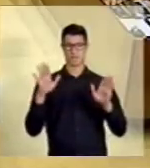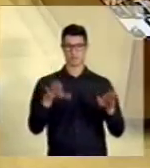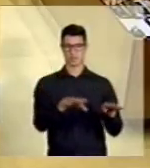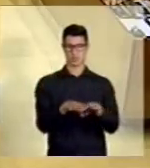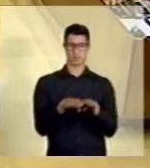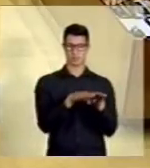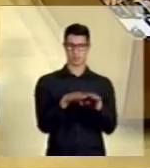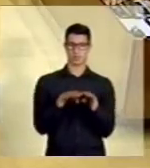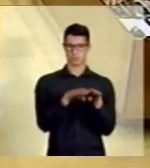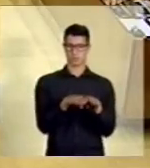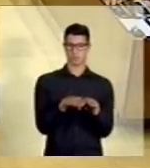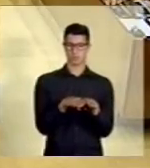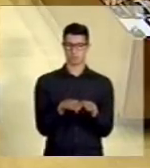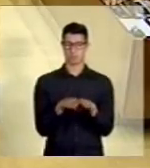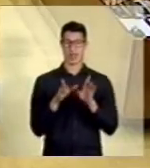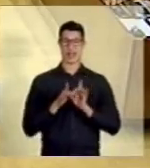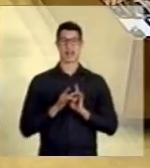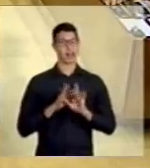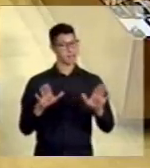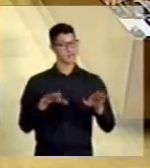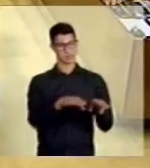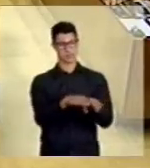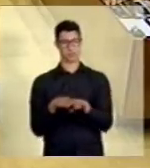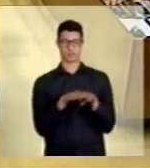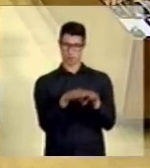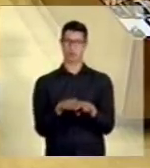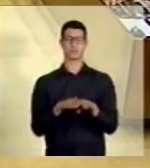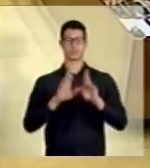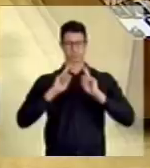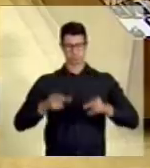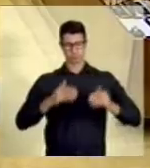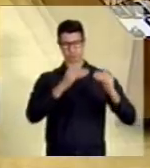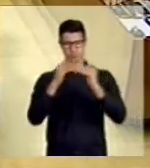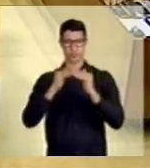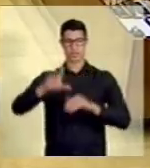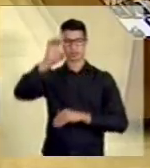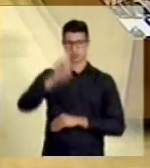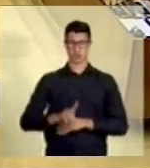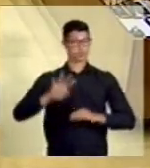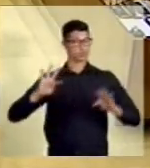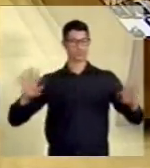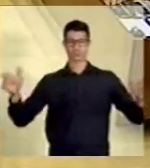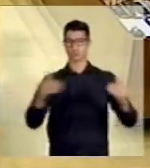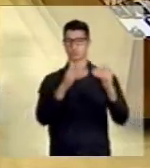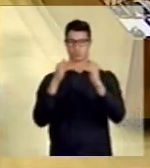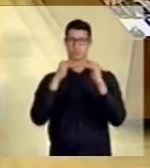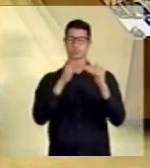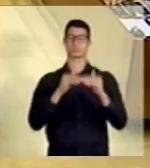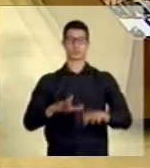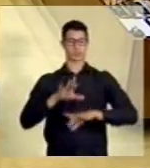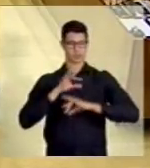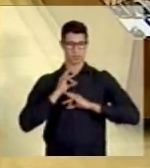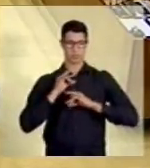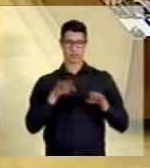iguais, insista-se, livres e iguais em dignidade e direitos, de receber